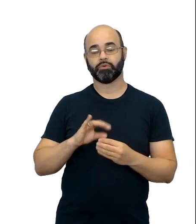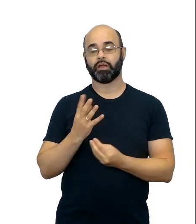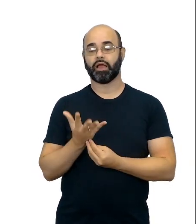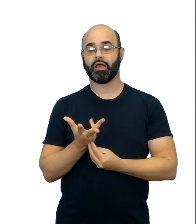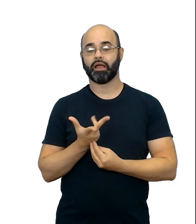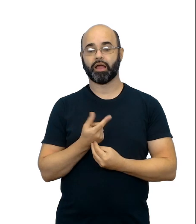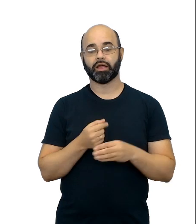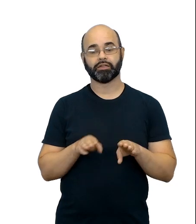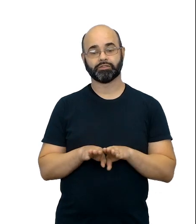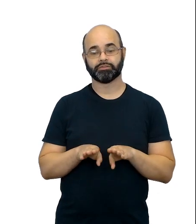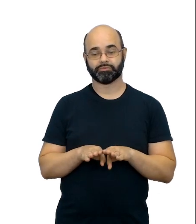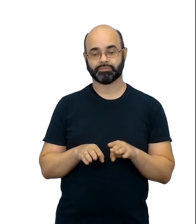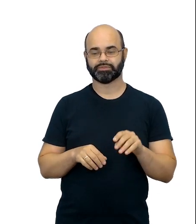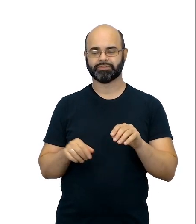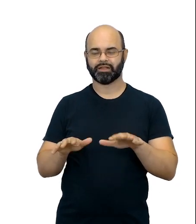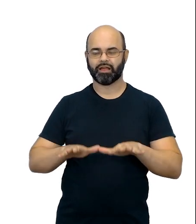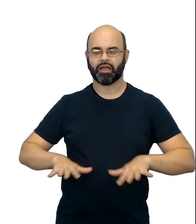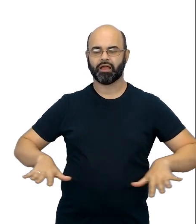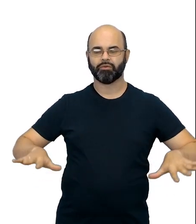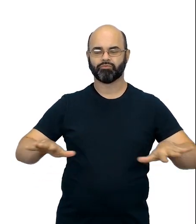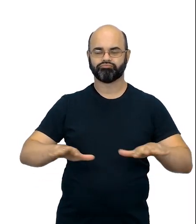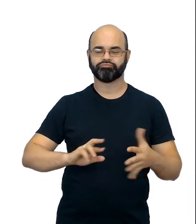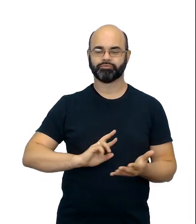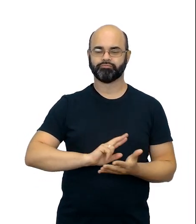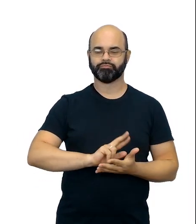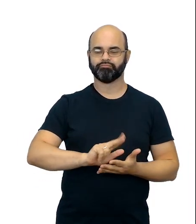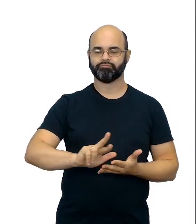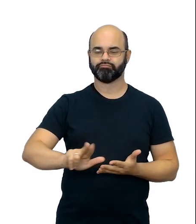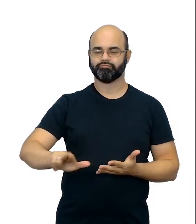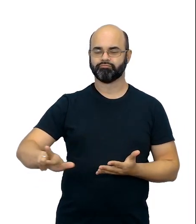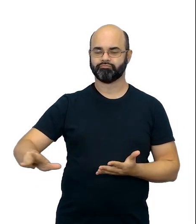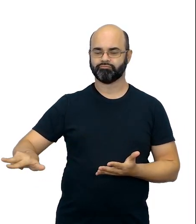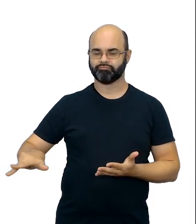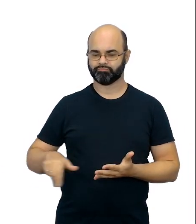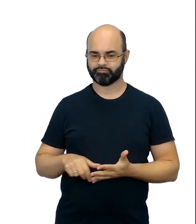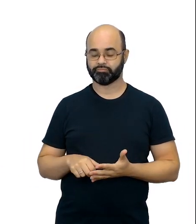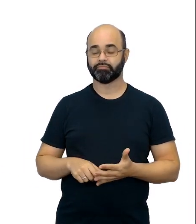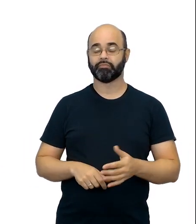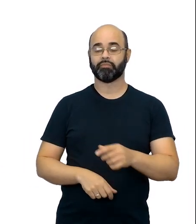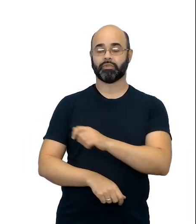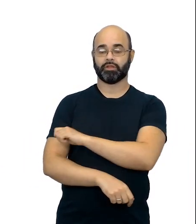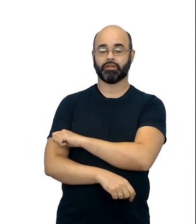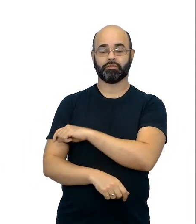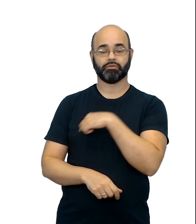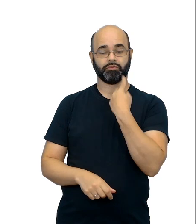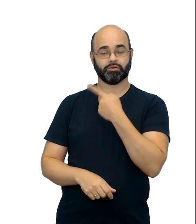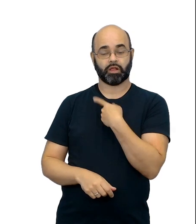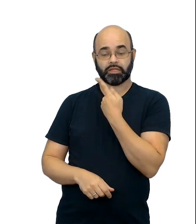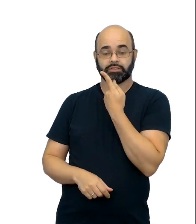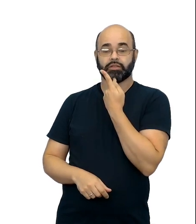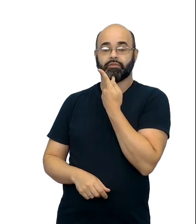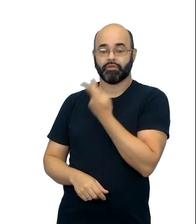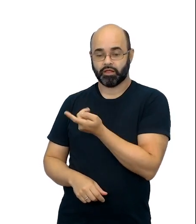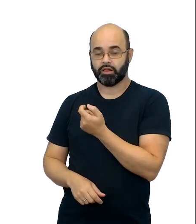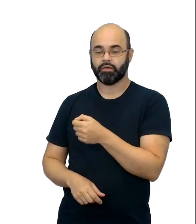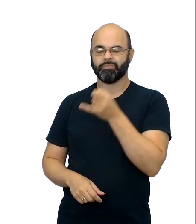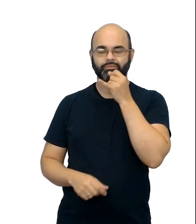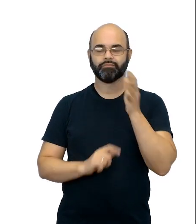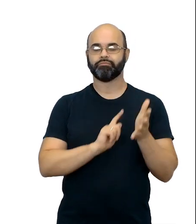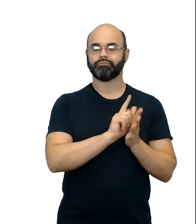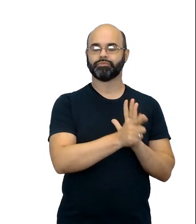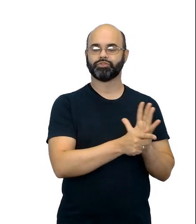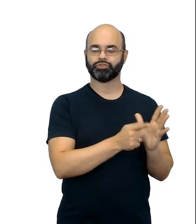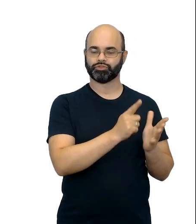temos aí esses variados campos que nós precisamos também dizer aos nossos estudantes onde esses gêneros estão